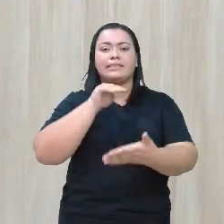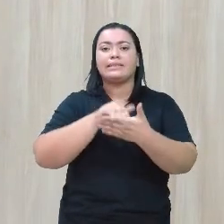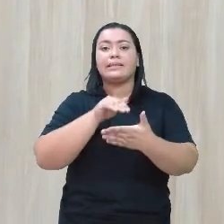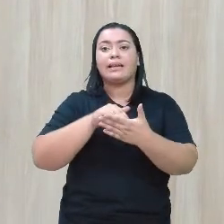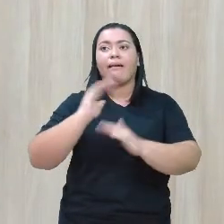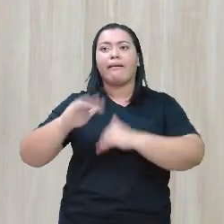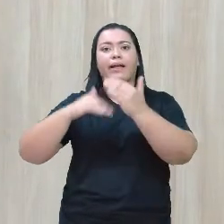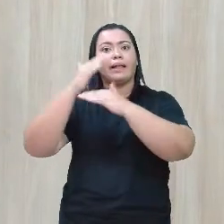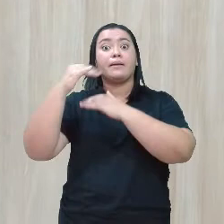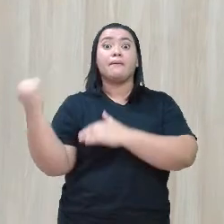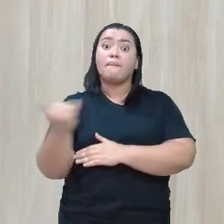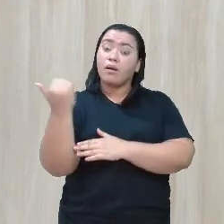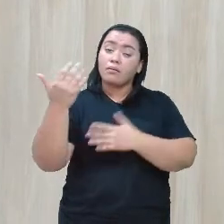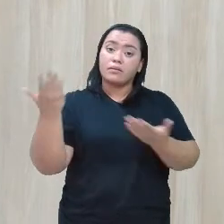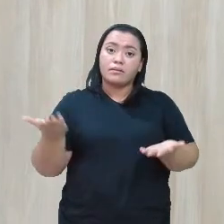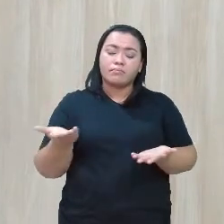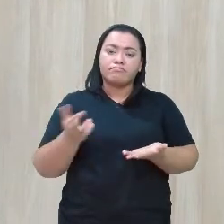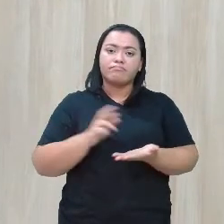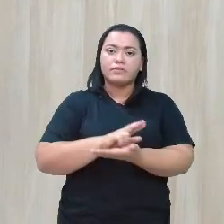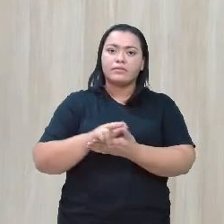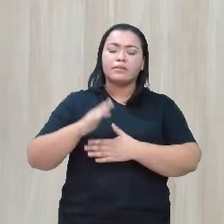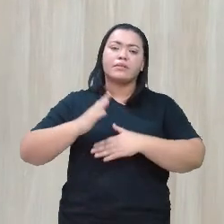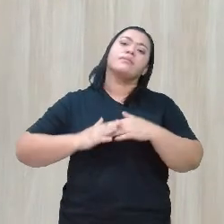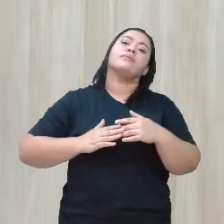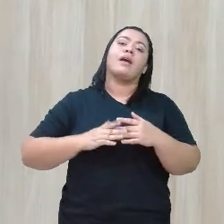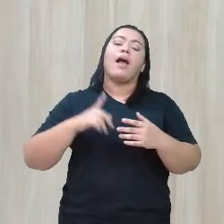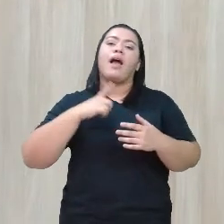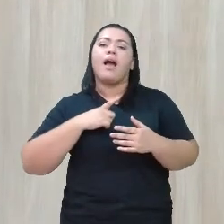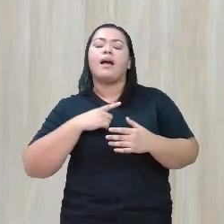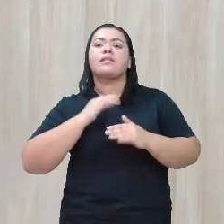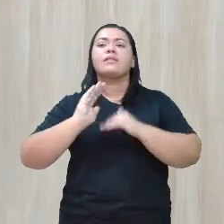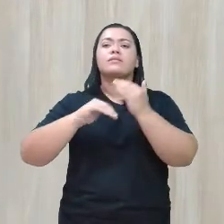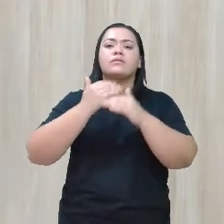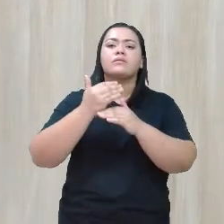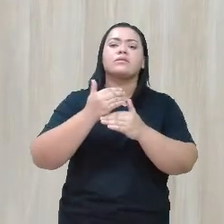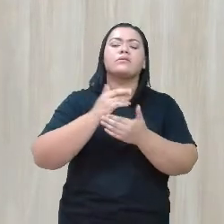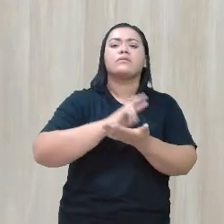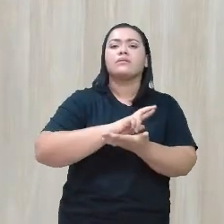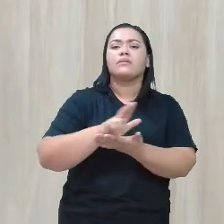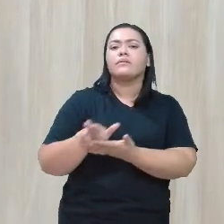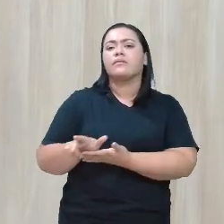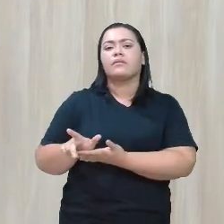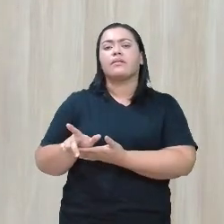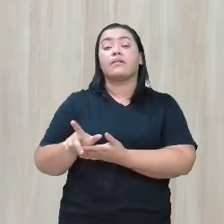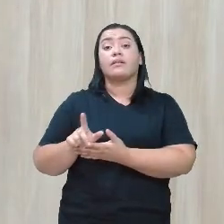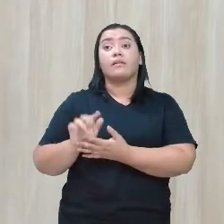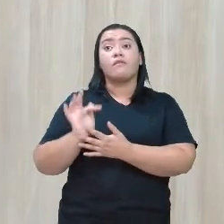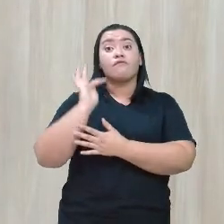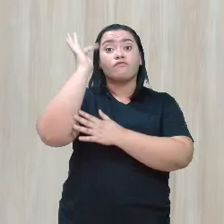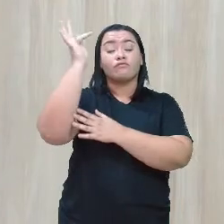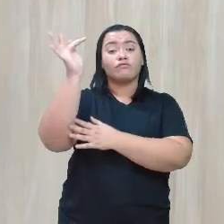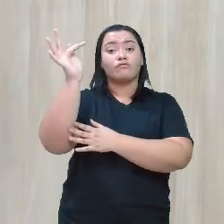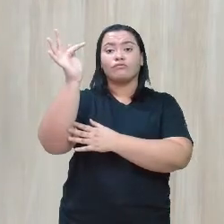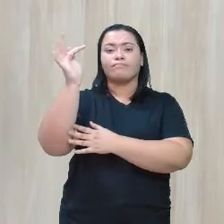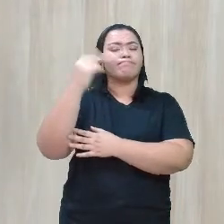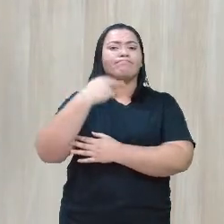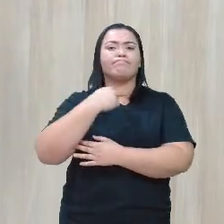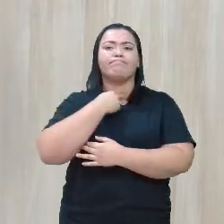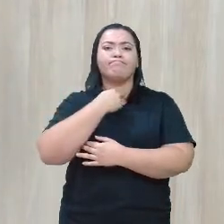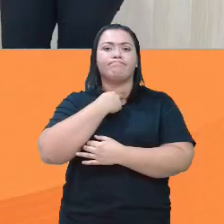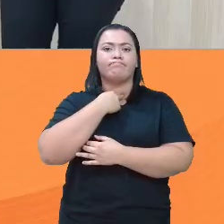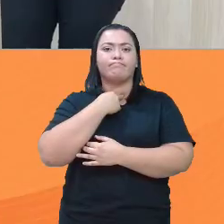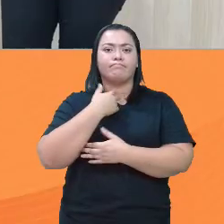importantes, habilidades que vão propiciar o desenvolvimento de outras habilidades mais complexas lá na frente.